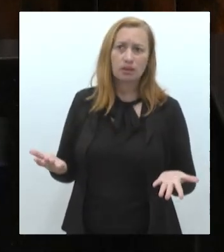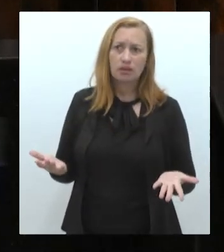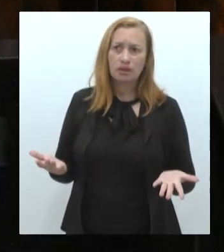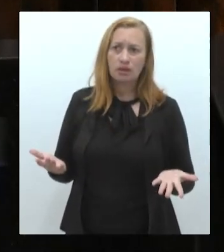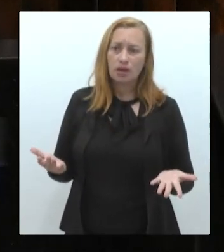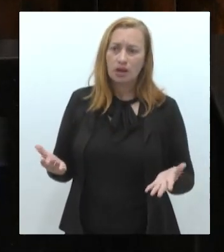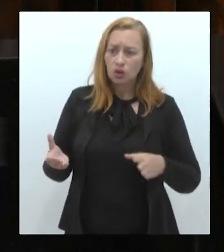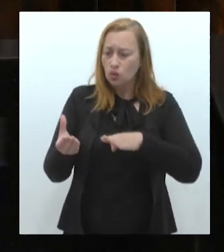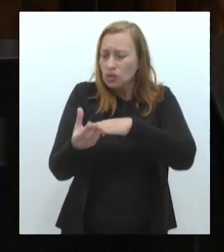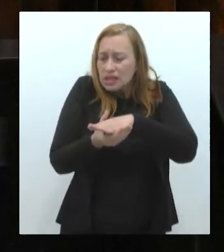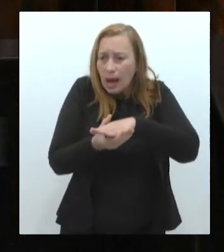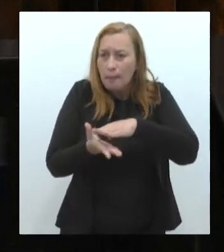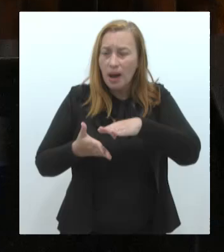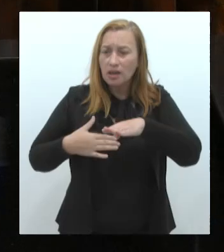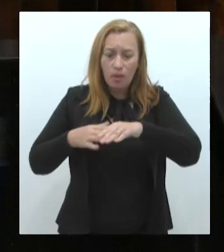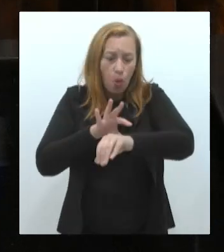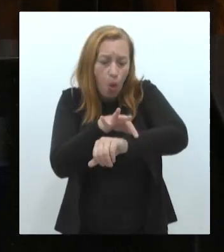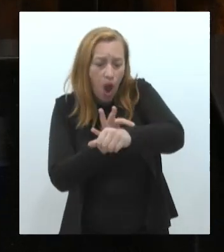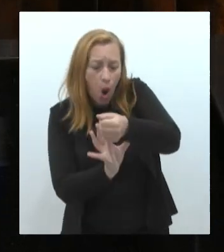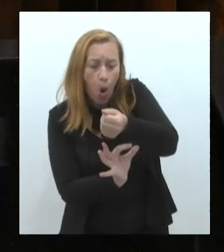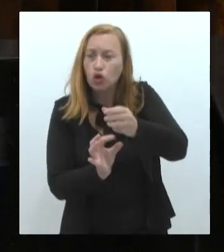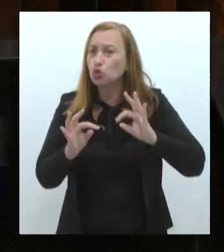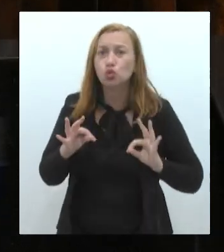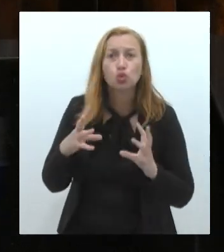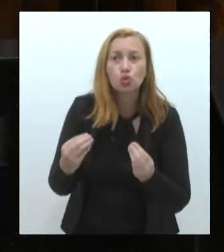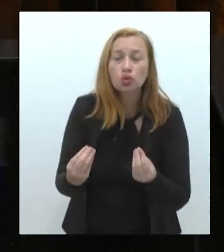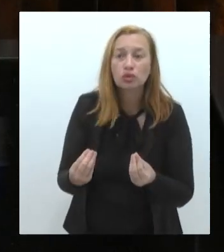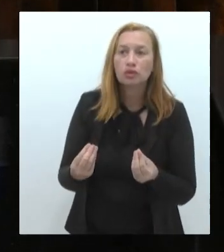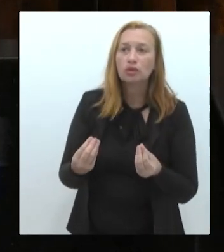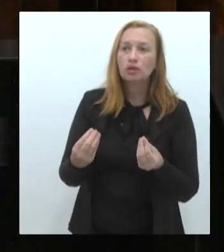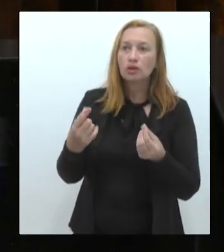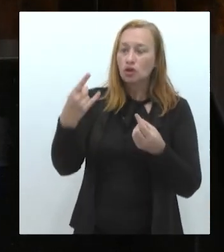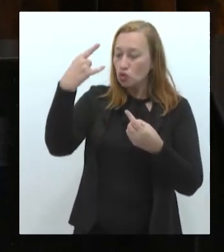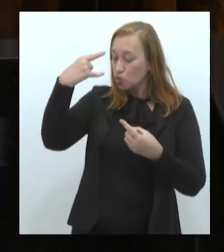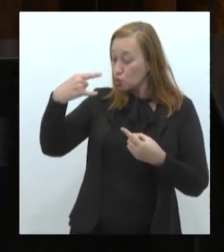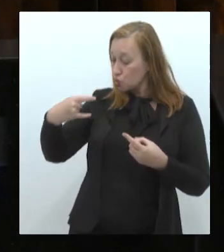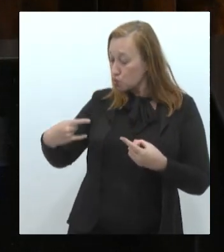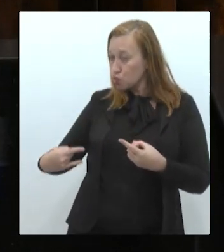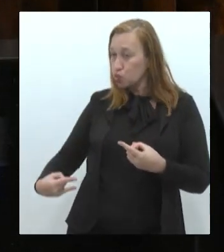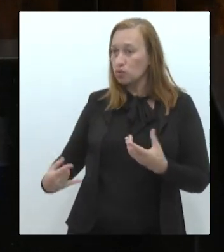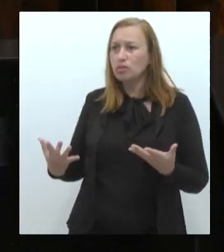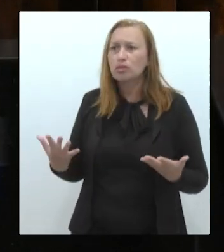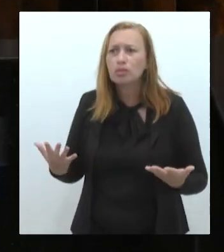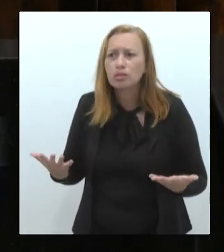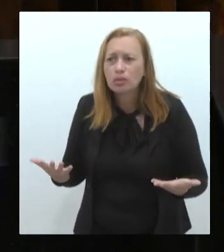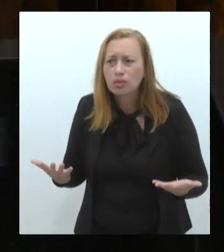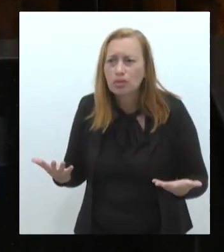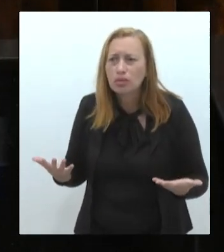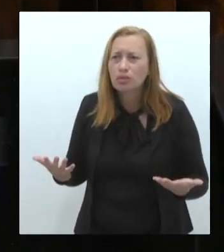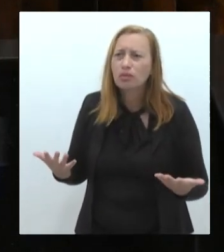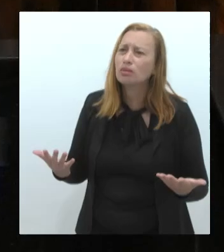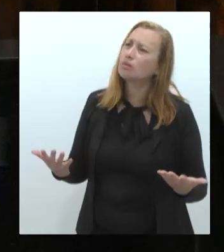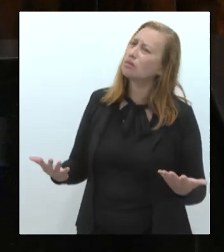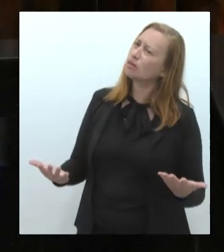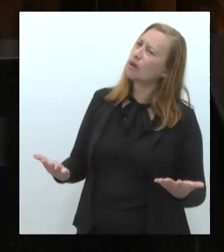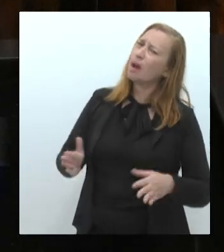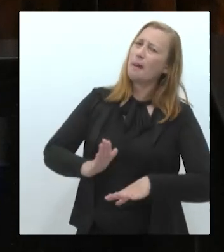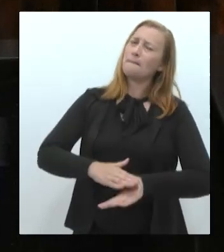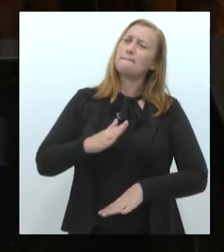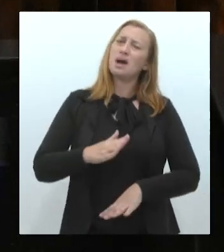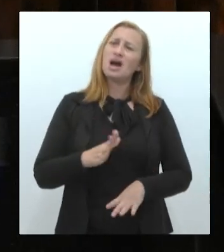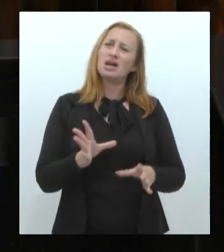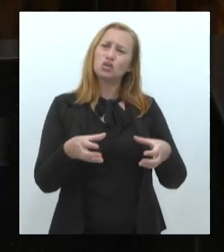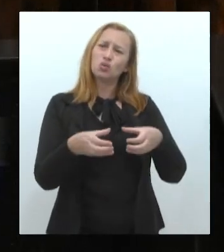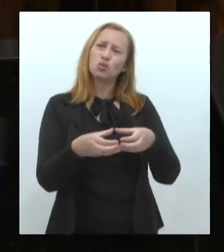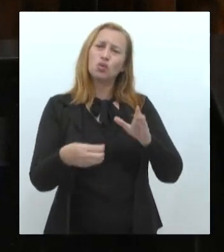meu sapato, do meu relógio, falou de tudo, pô. Me reparando dos pés da cabeça. Mas da máfia do reboque ele não